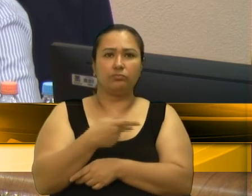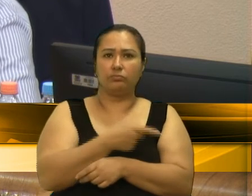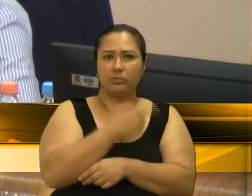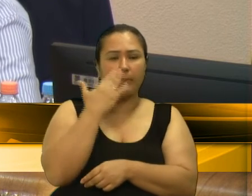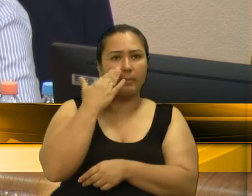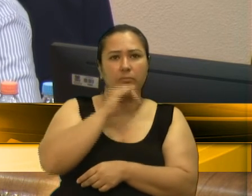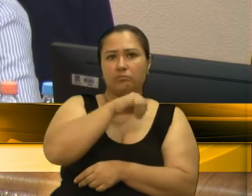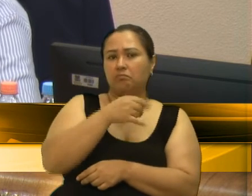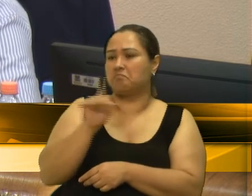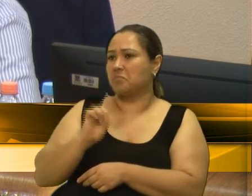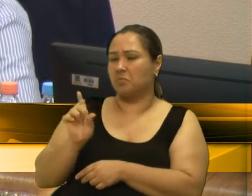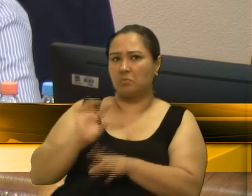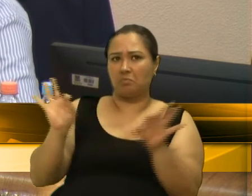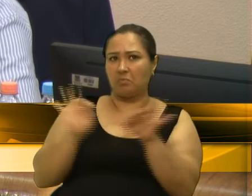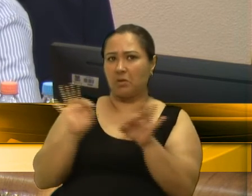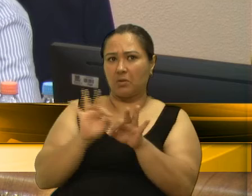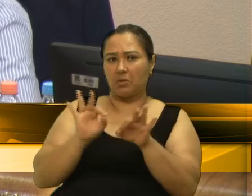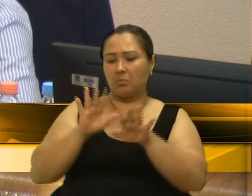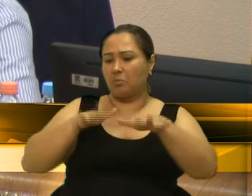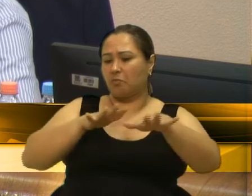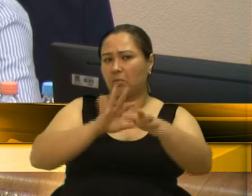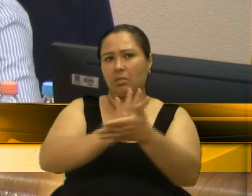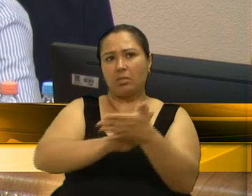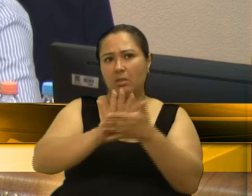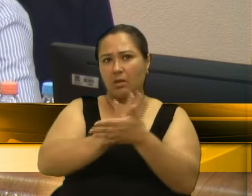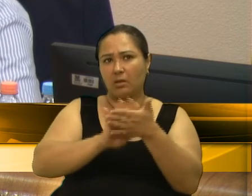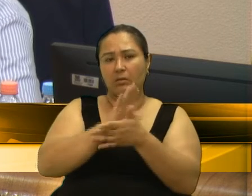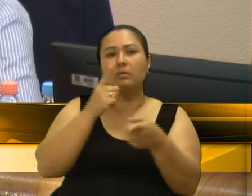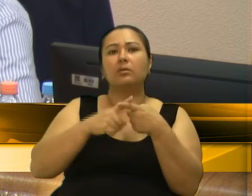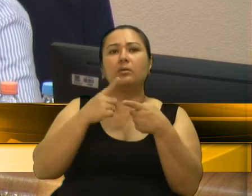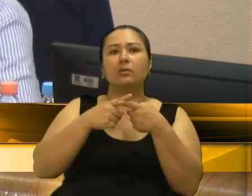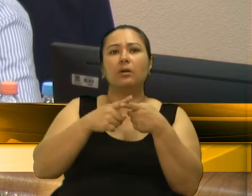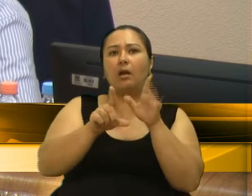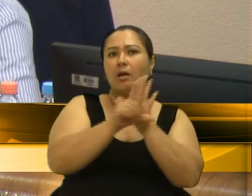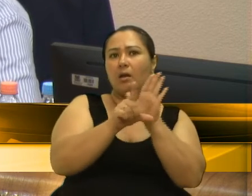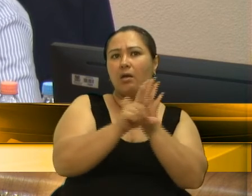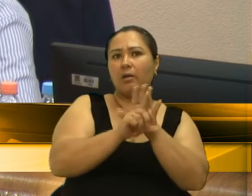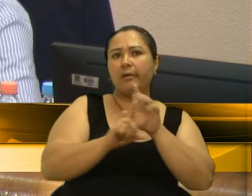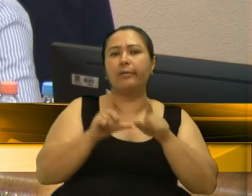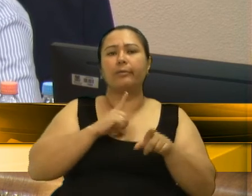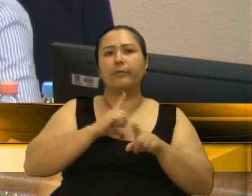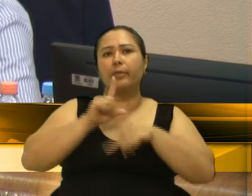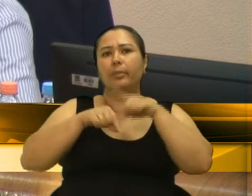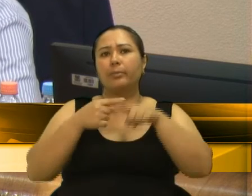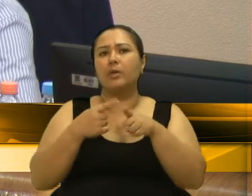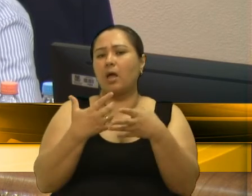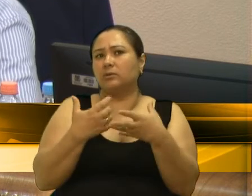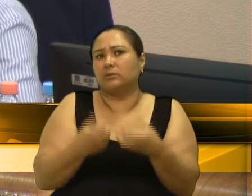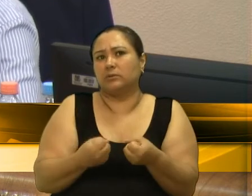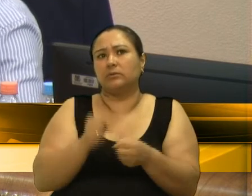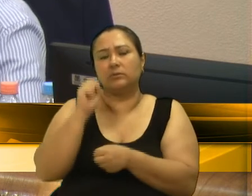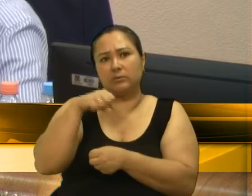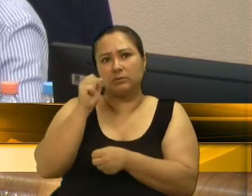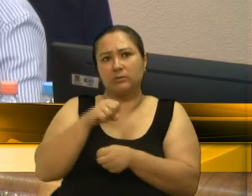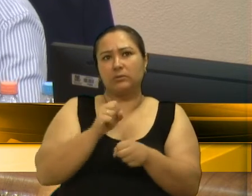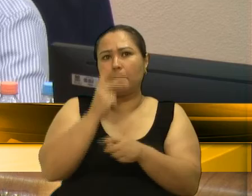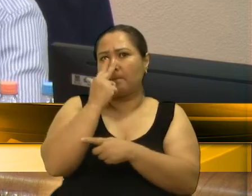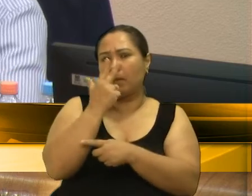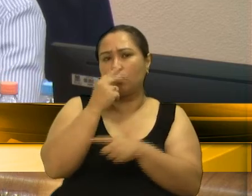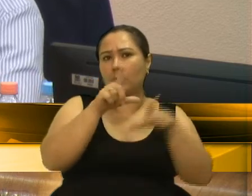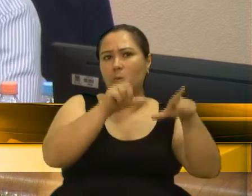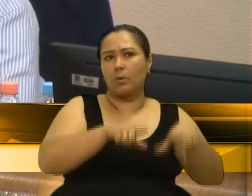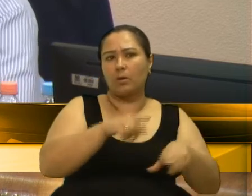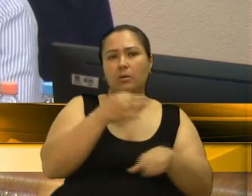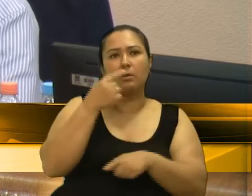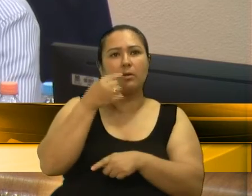Não houve movimento justamente pelo fato do trâmite. Houve depois as tentativas, sim, de manter no local sugerido pela